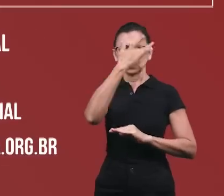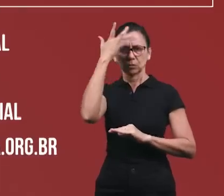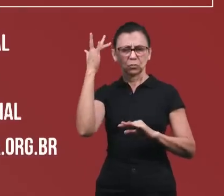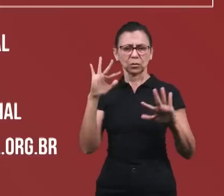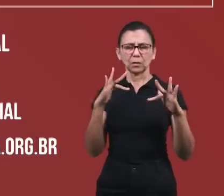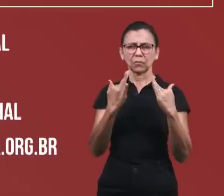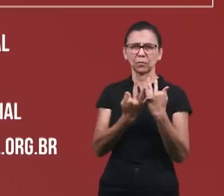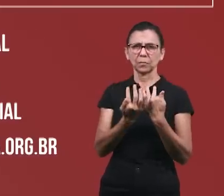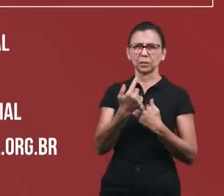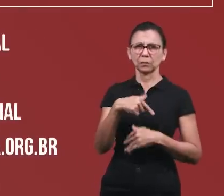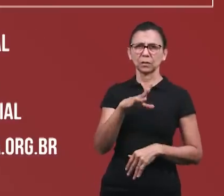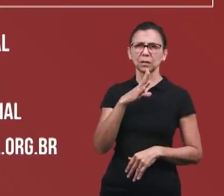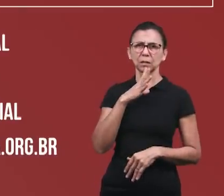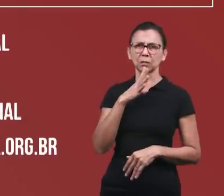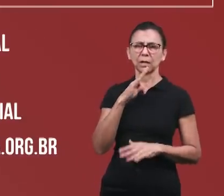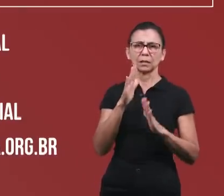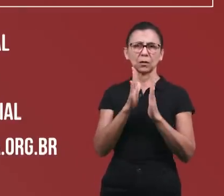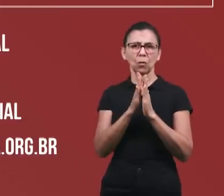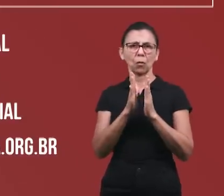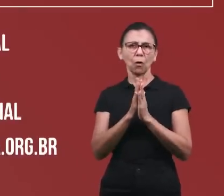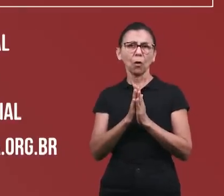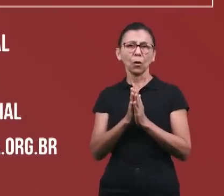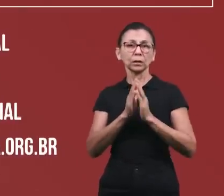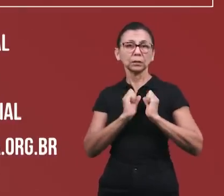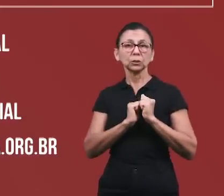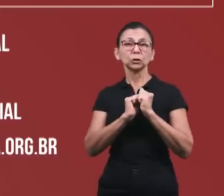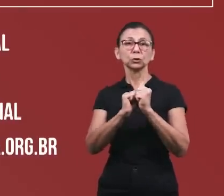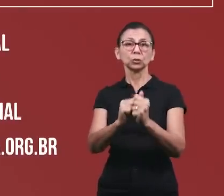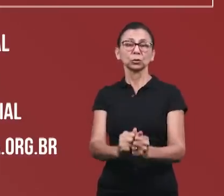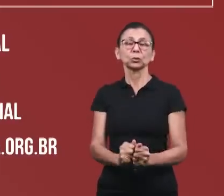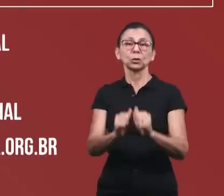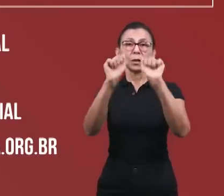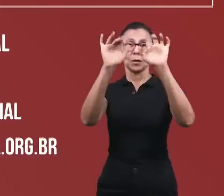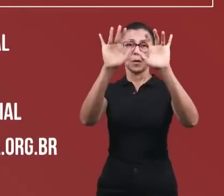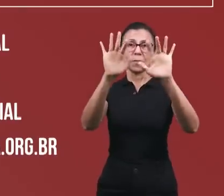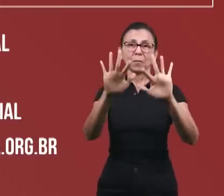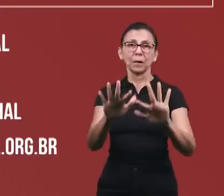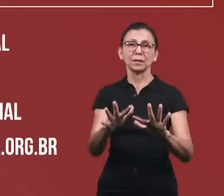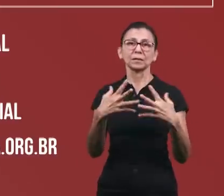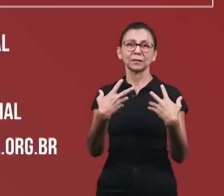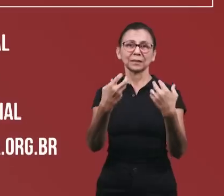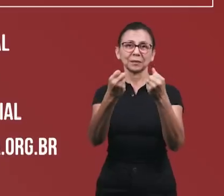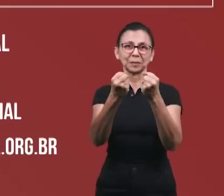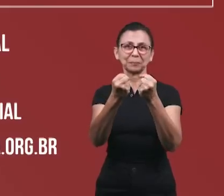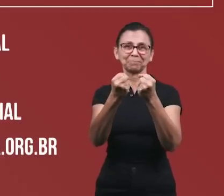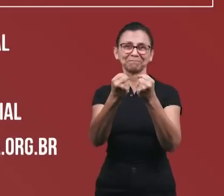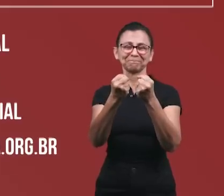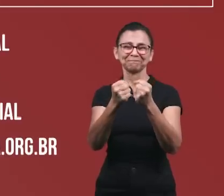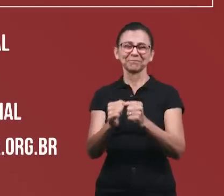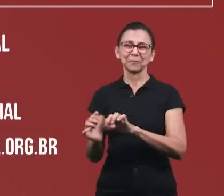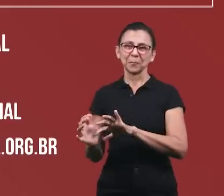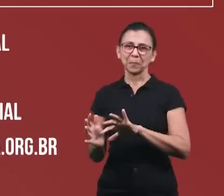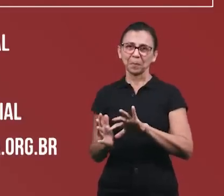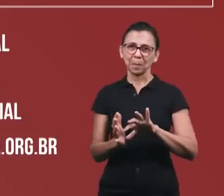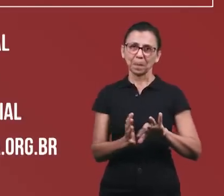vizinhos, parentes, pessoas por quem você está orando. E juntos receberemos uma grande bênção do